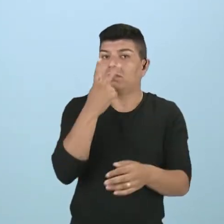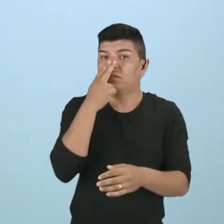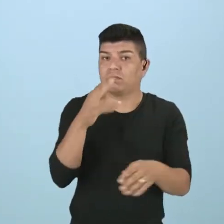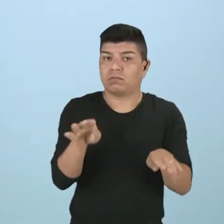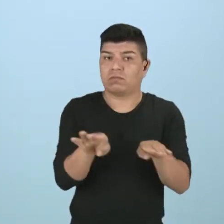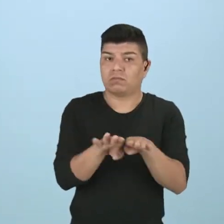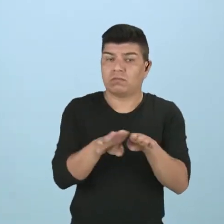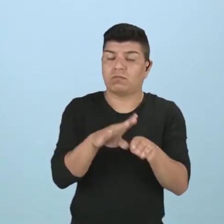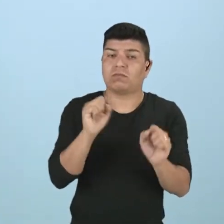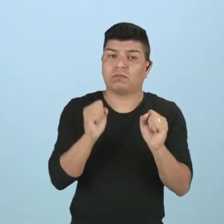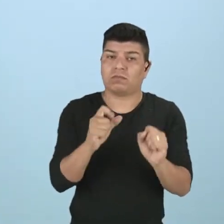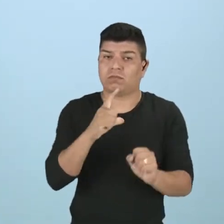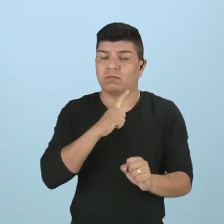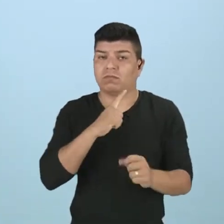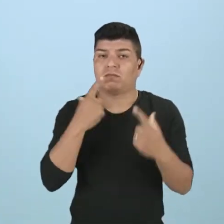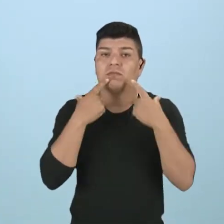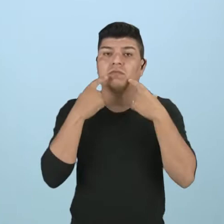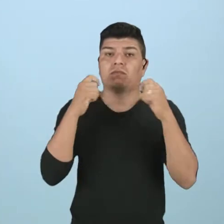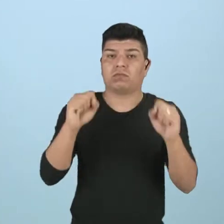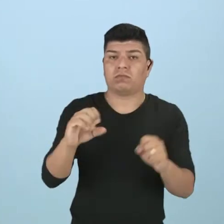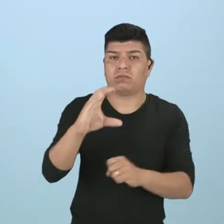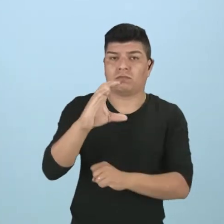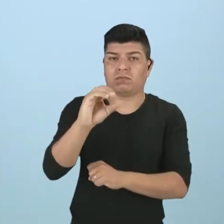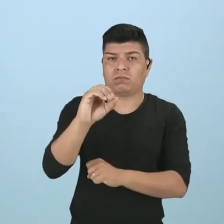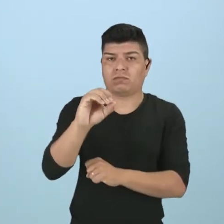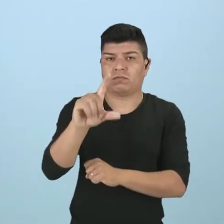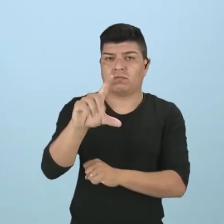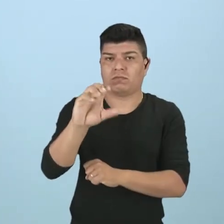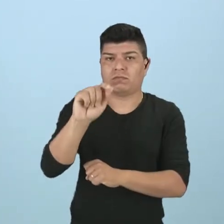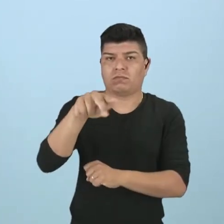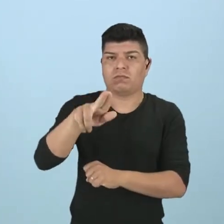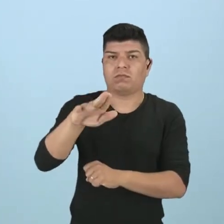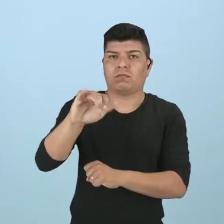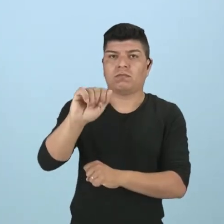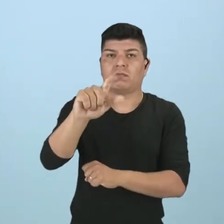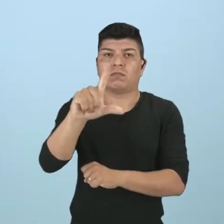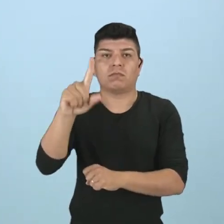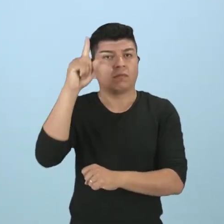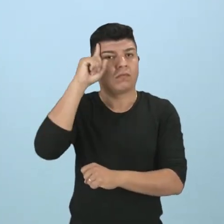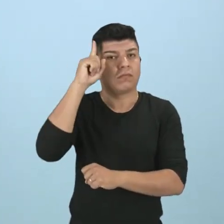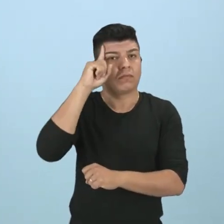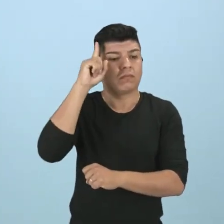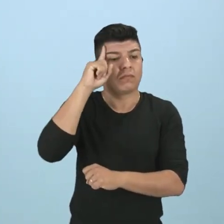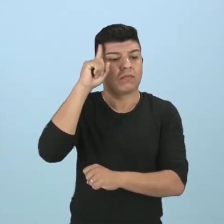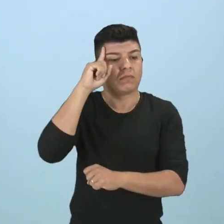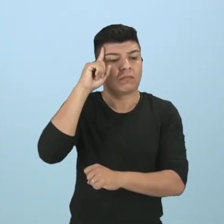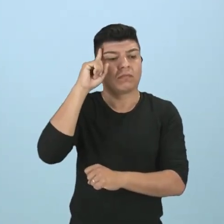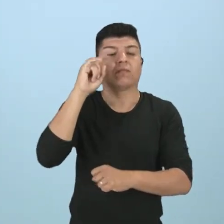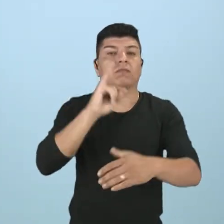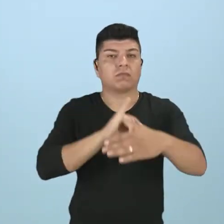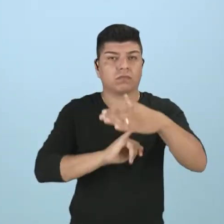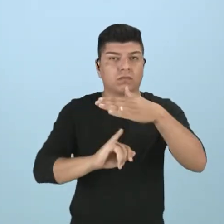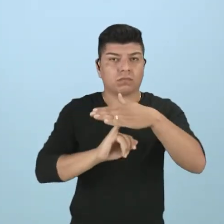pode ter linguagem coloquial ali dentro, tá? Pode ser a linguagem do dia a dia. Também,